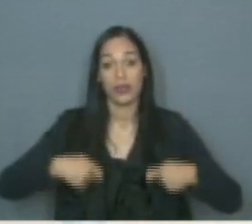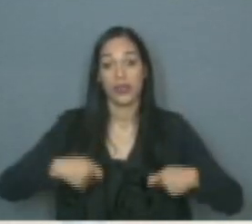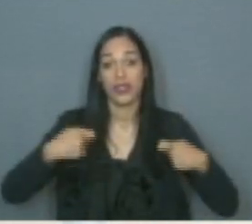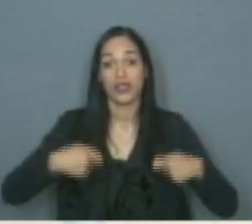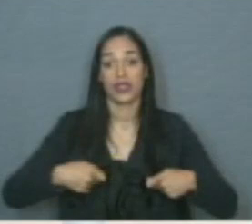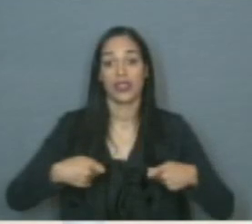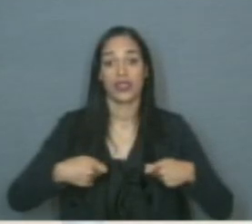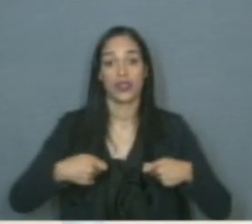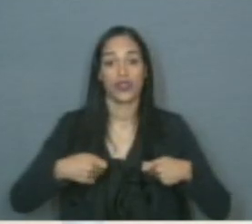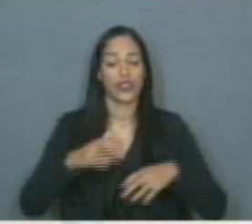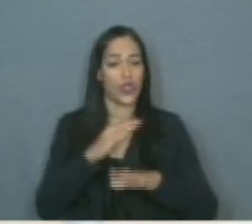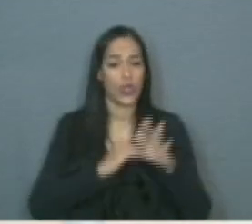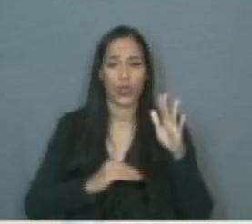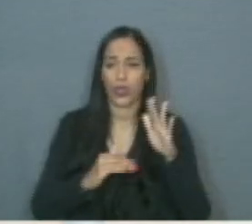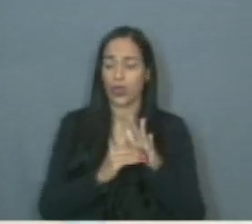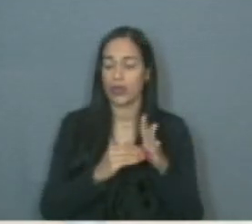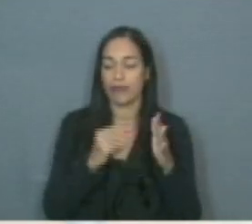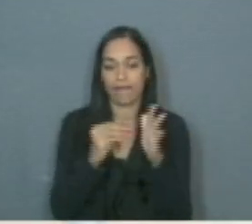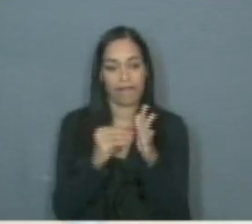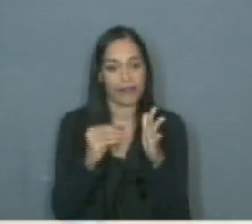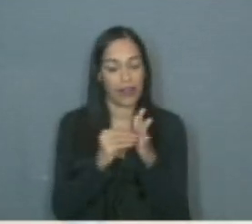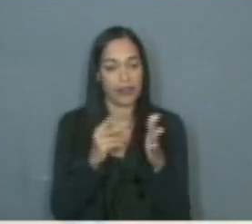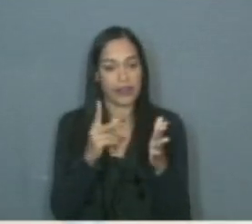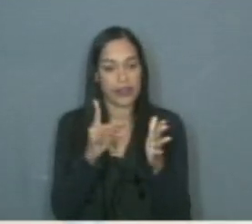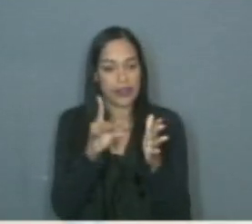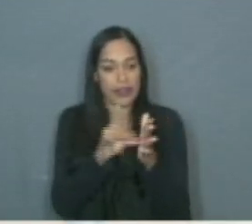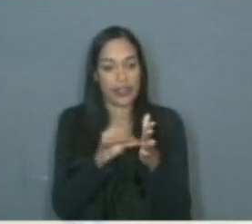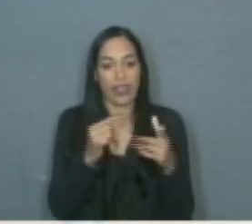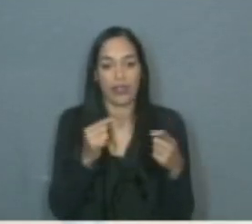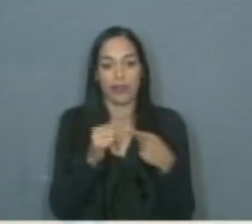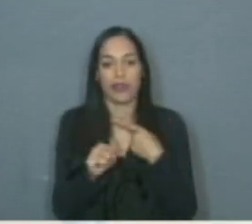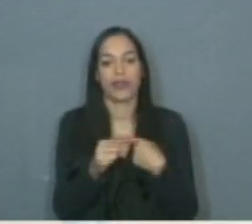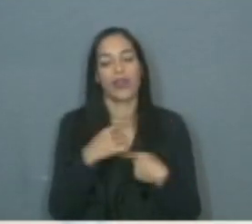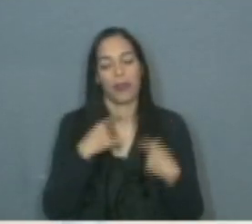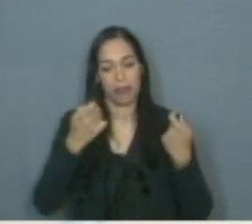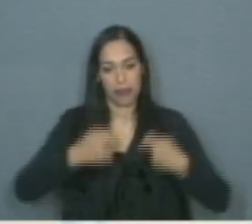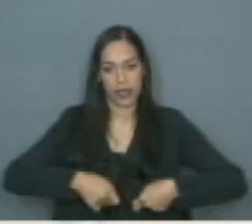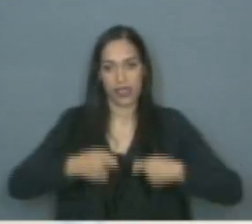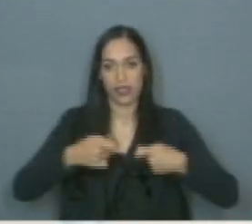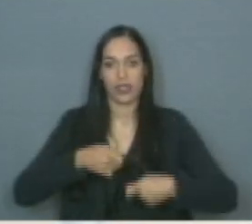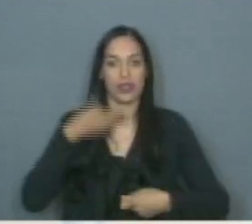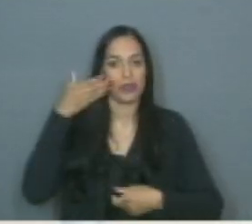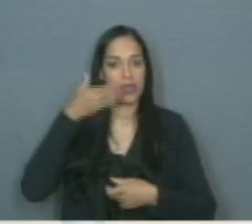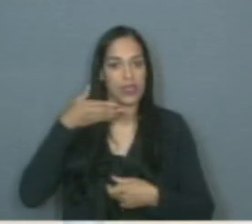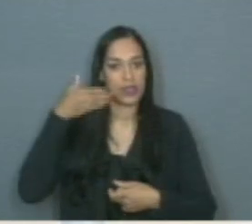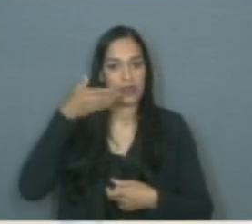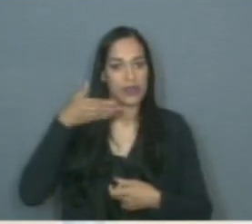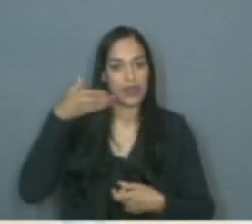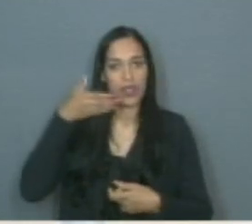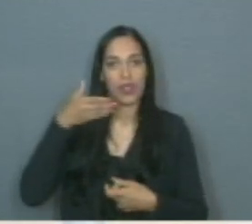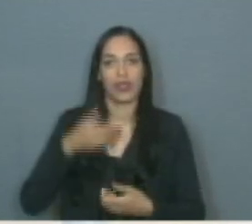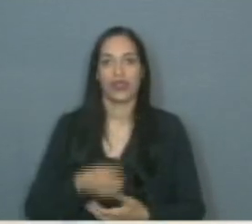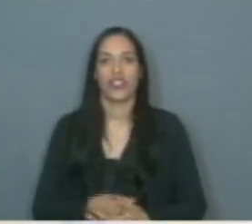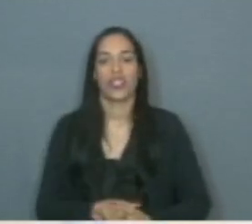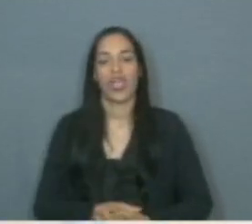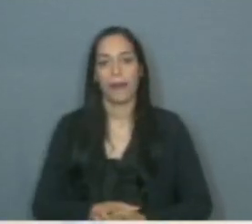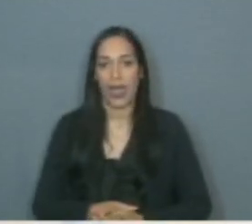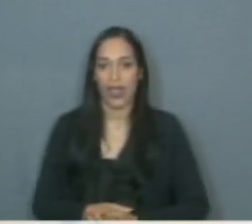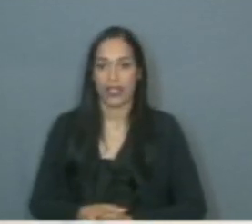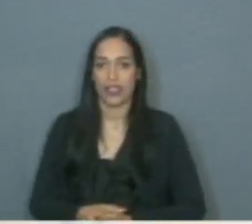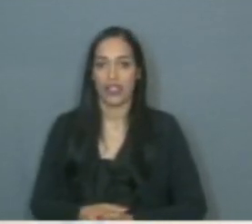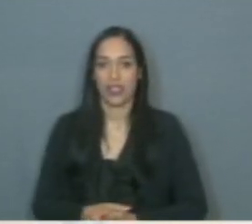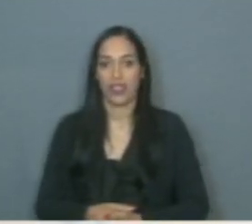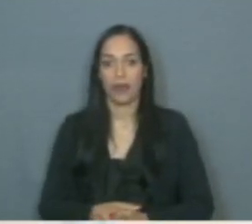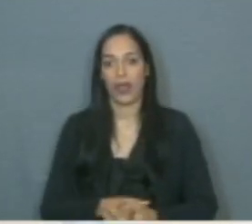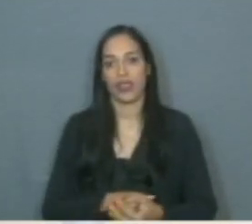depois de ouvir tantas inverdades, deixar de me pronunciar. Até porque, se eu sou autora